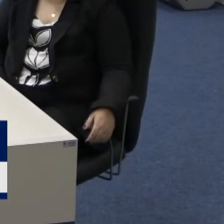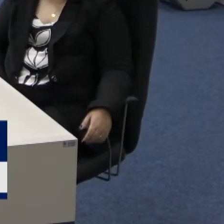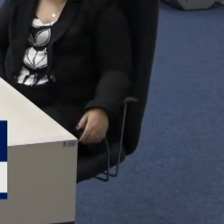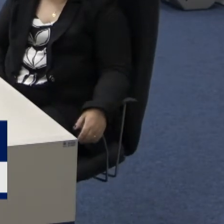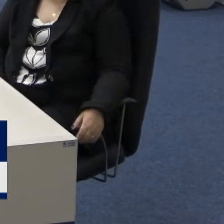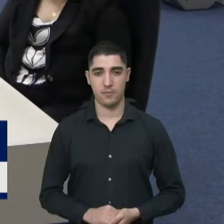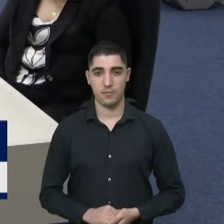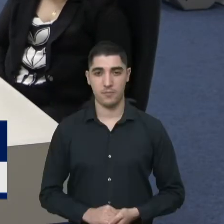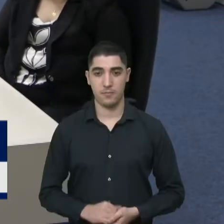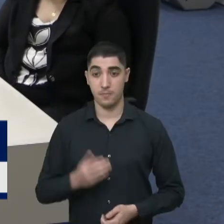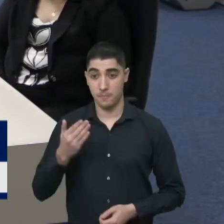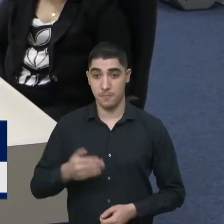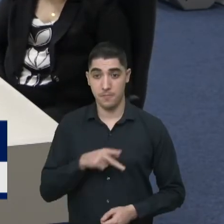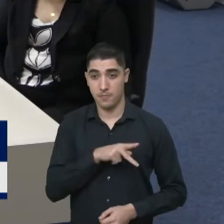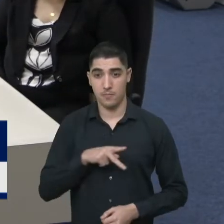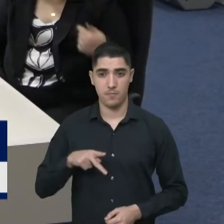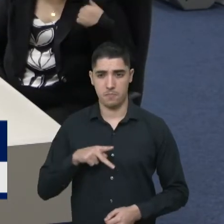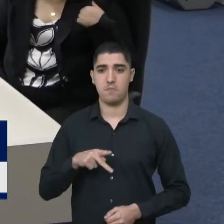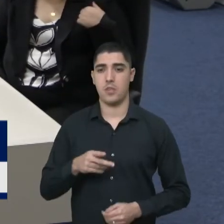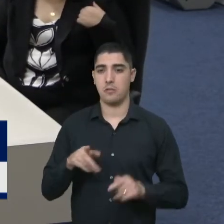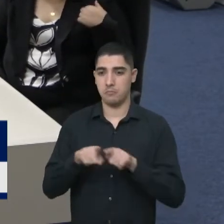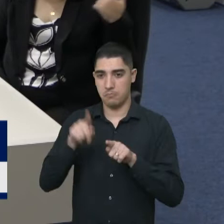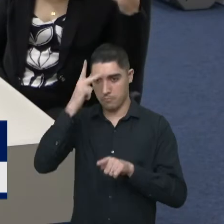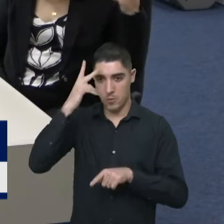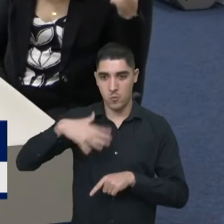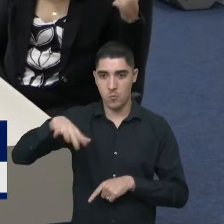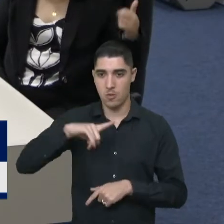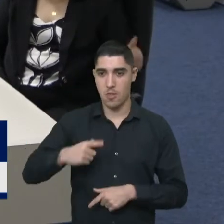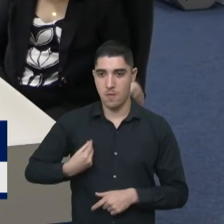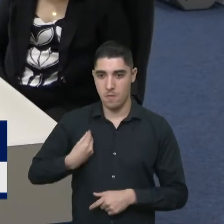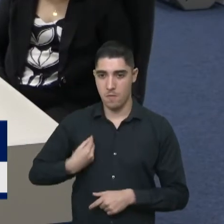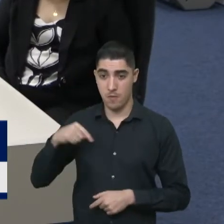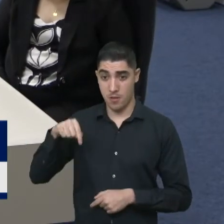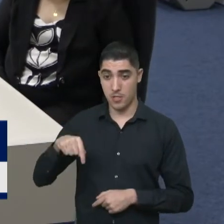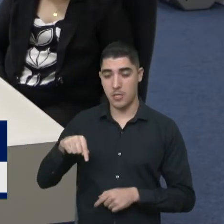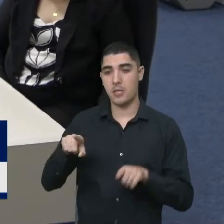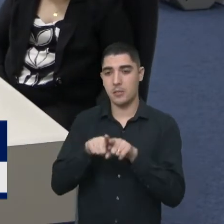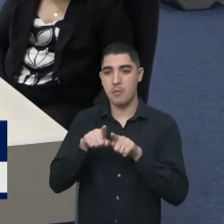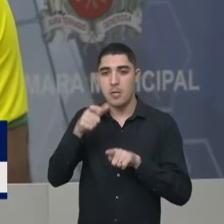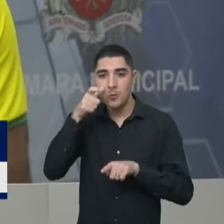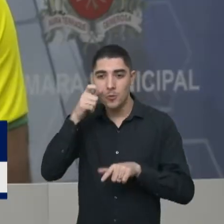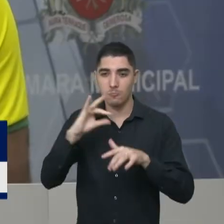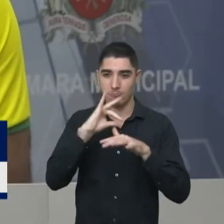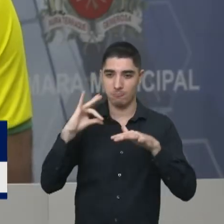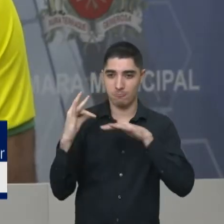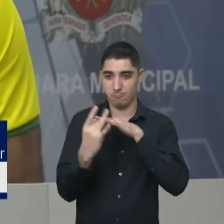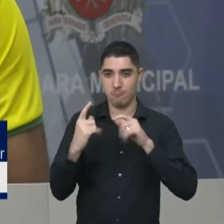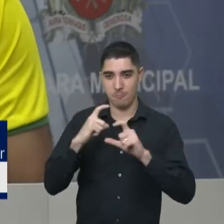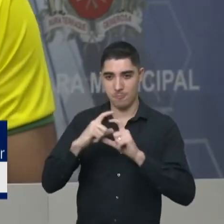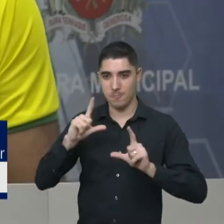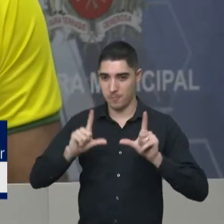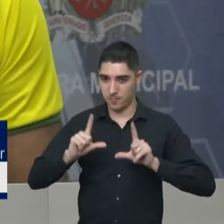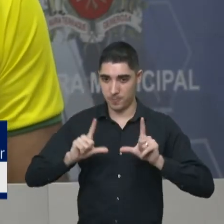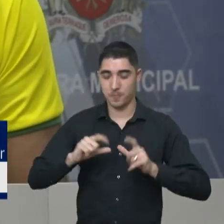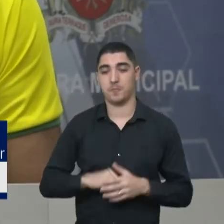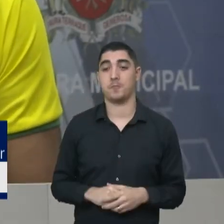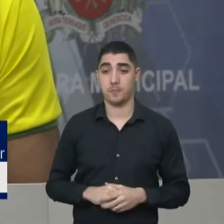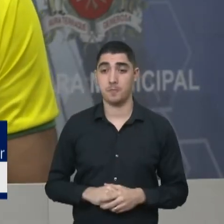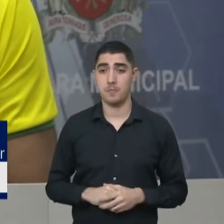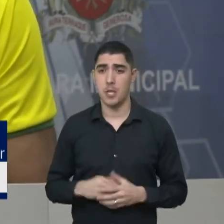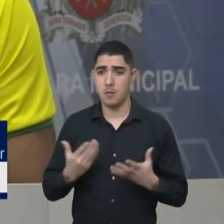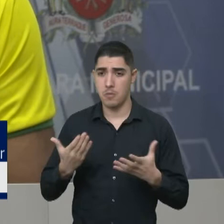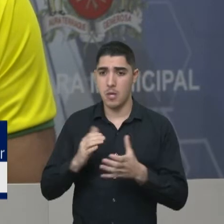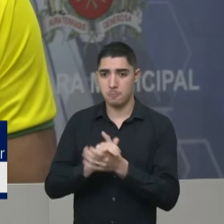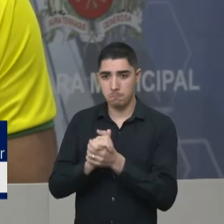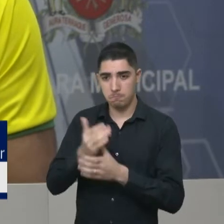Senhor presidente, senhores vereadores, público que nos acompanha aqui pelas redes sociais e também pela TV Câmara, Quero cumprimentar